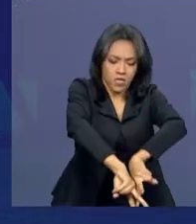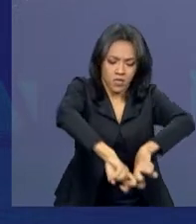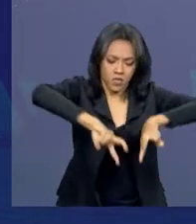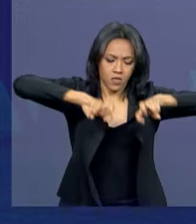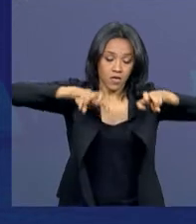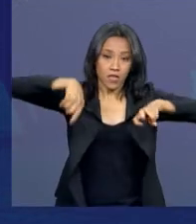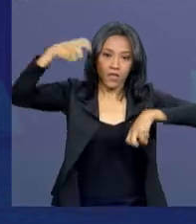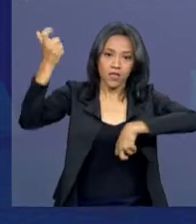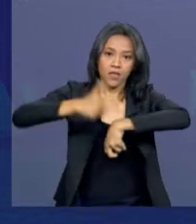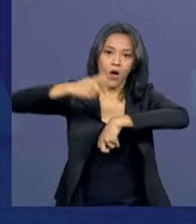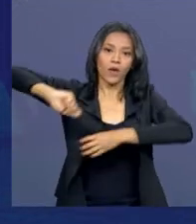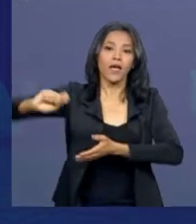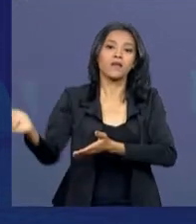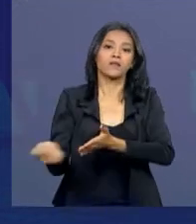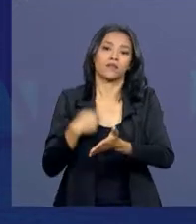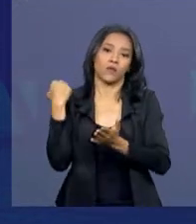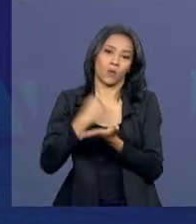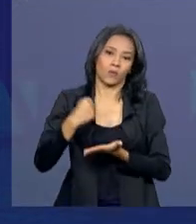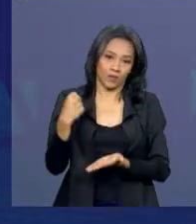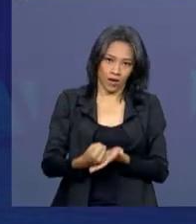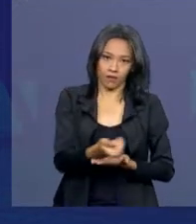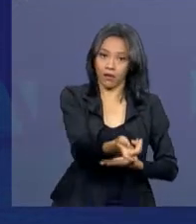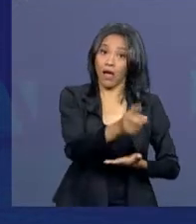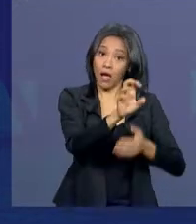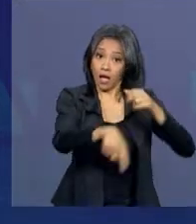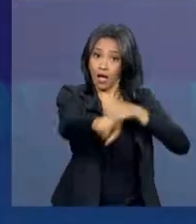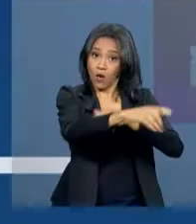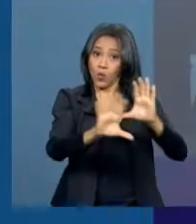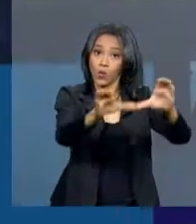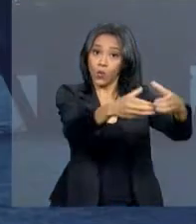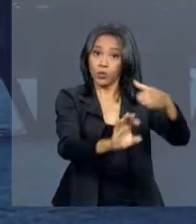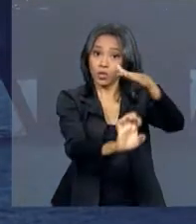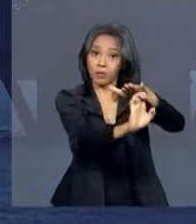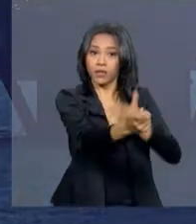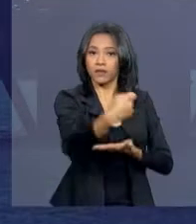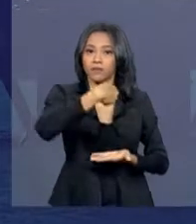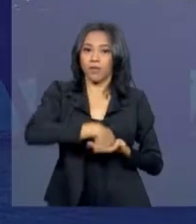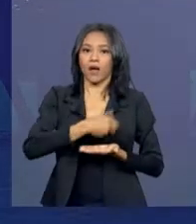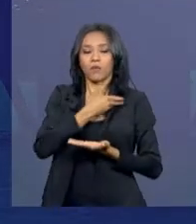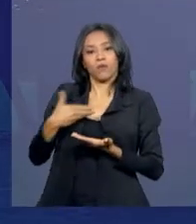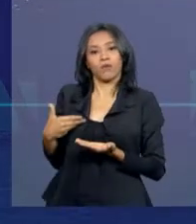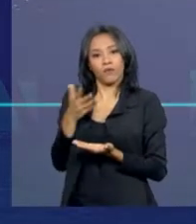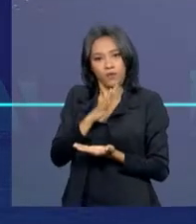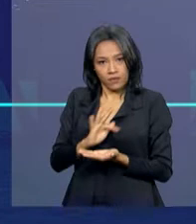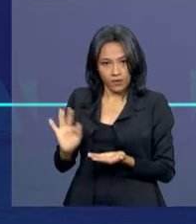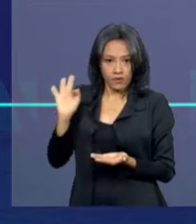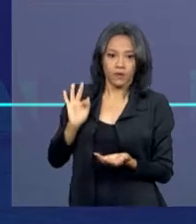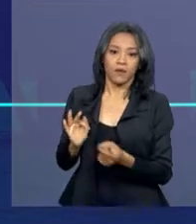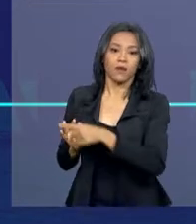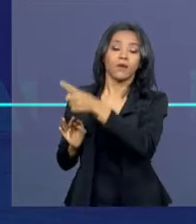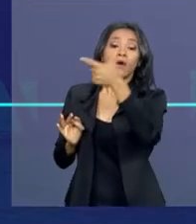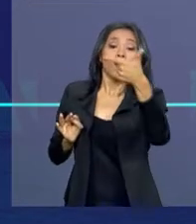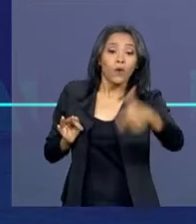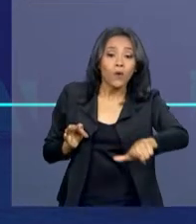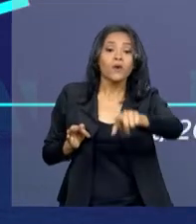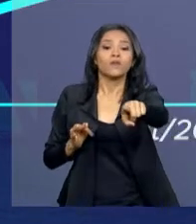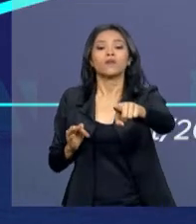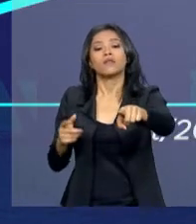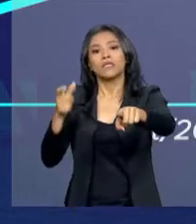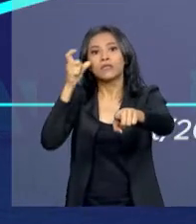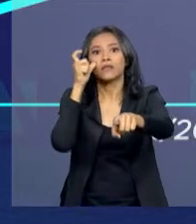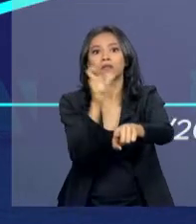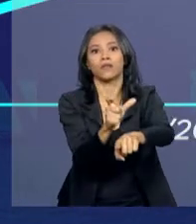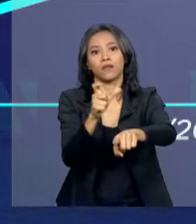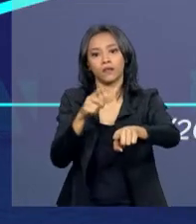na hora da assinatura do contrato e aquilo que o ney falou que também está despertando interesse